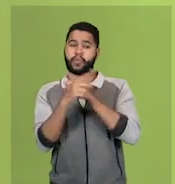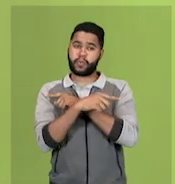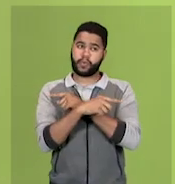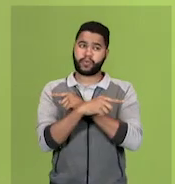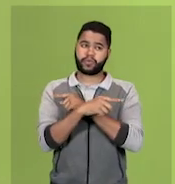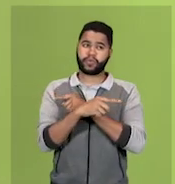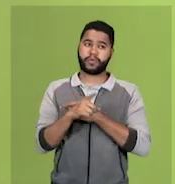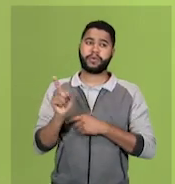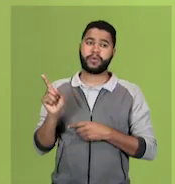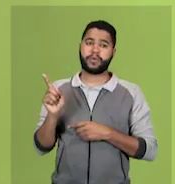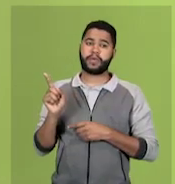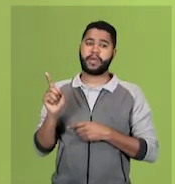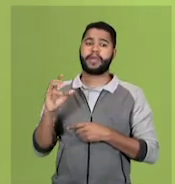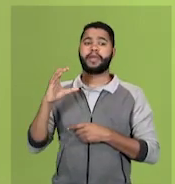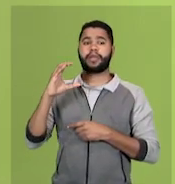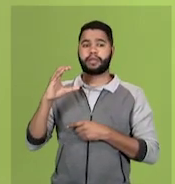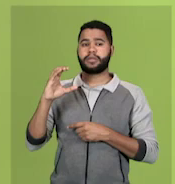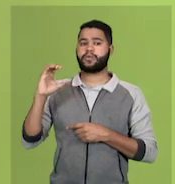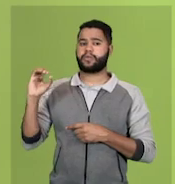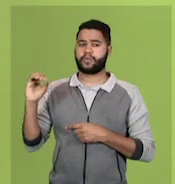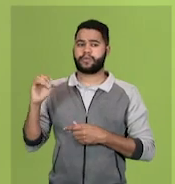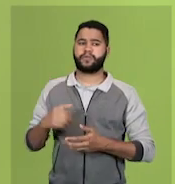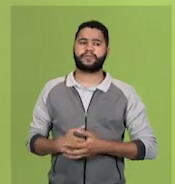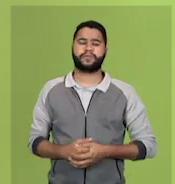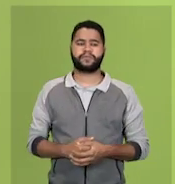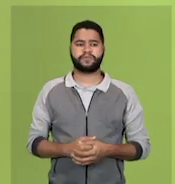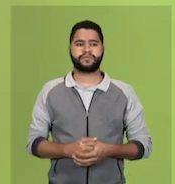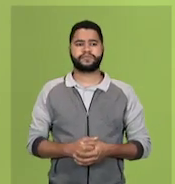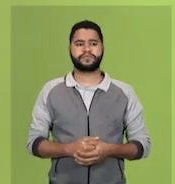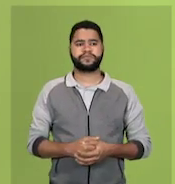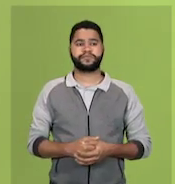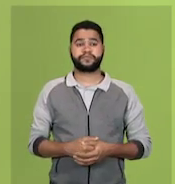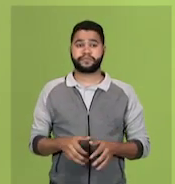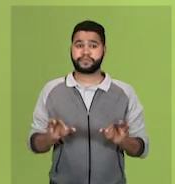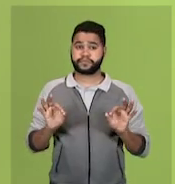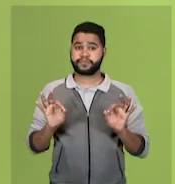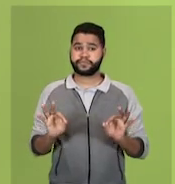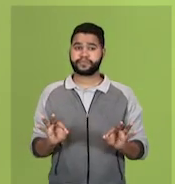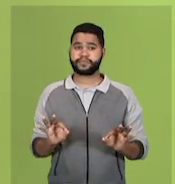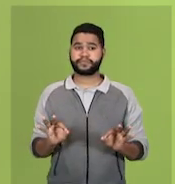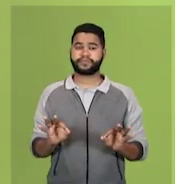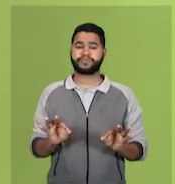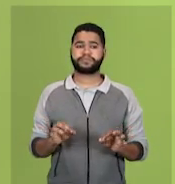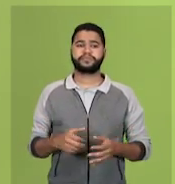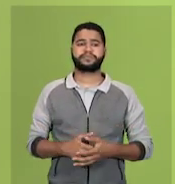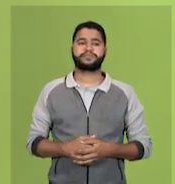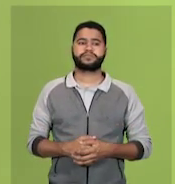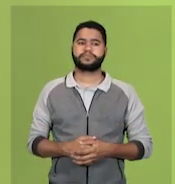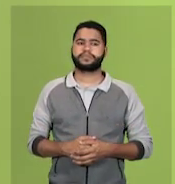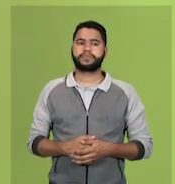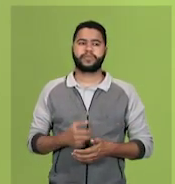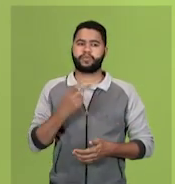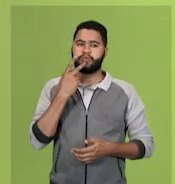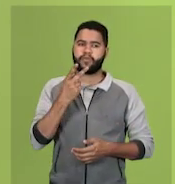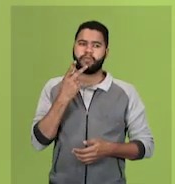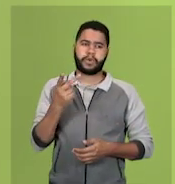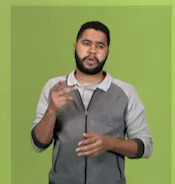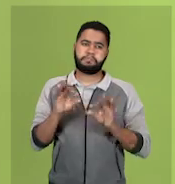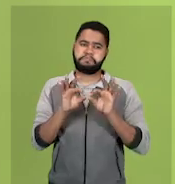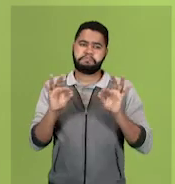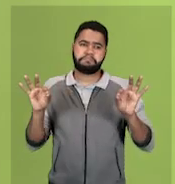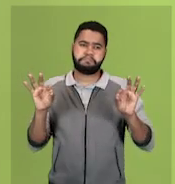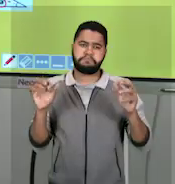Então ele vira um cateto oposto aqui para mim. Certo? Não vou nem falar desse porque isso não tem medida,